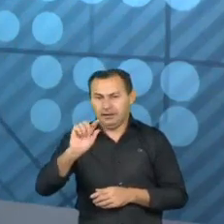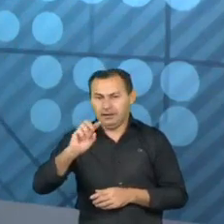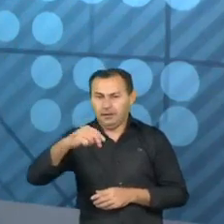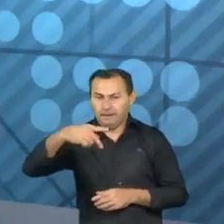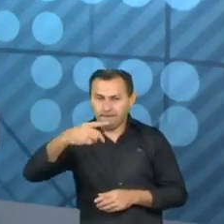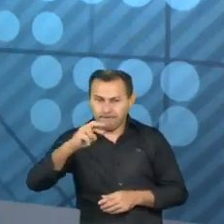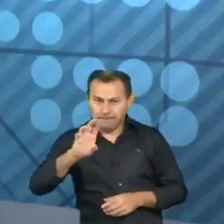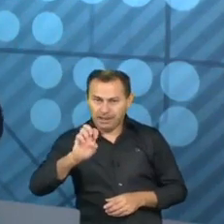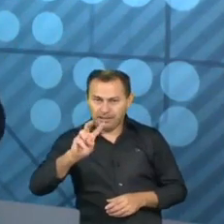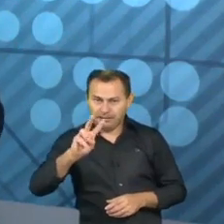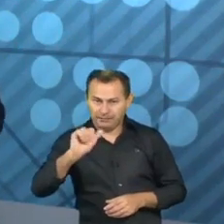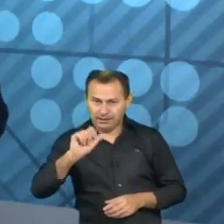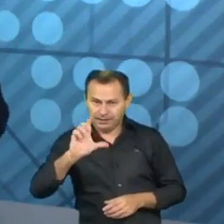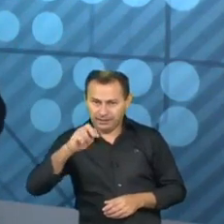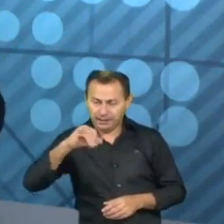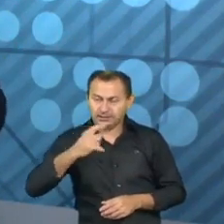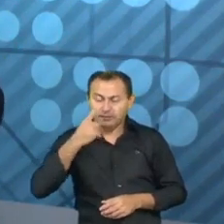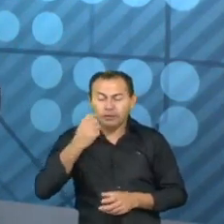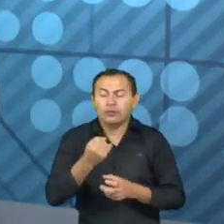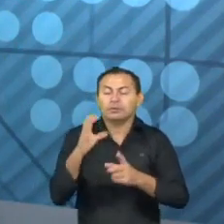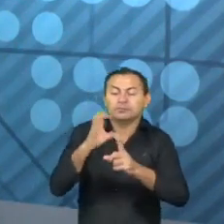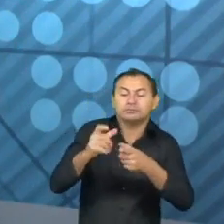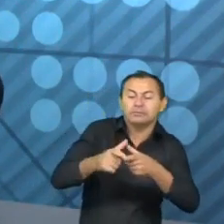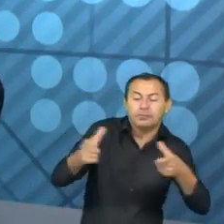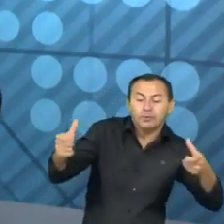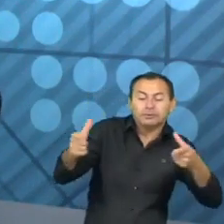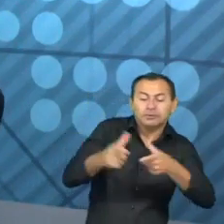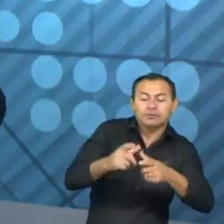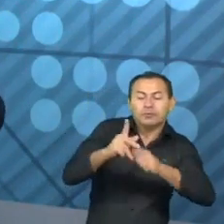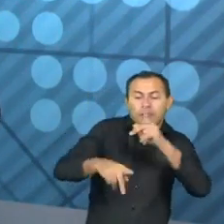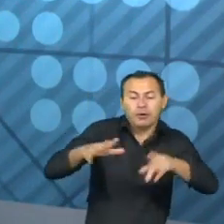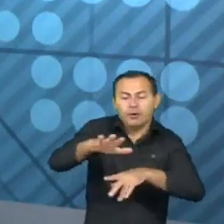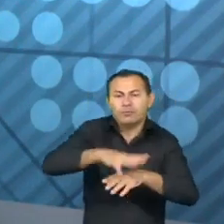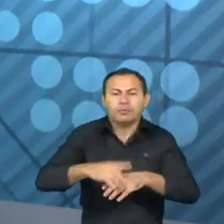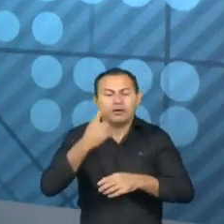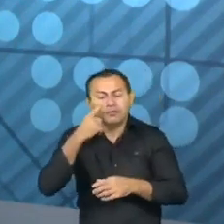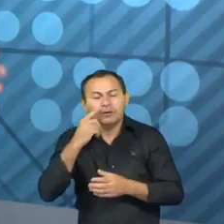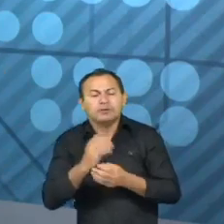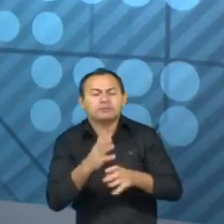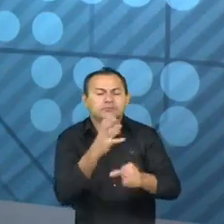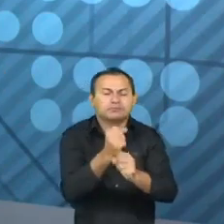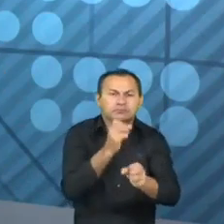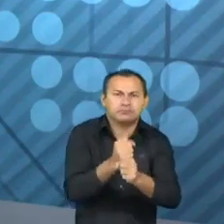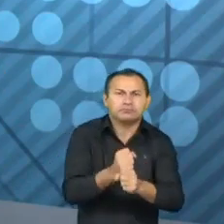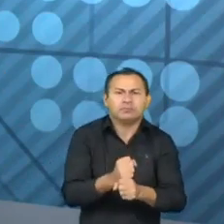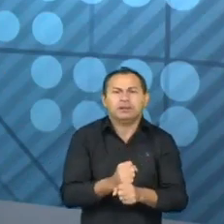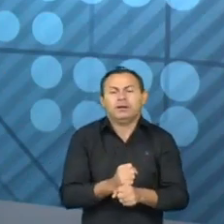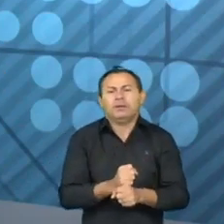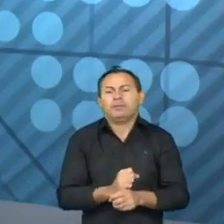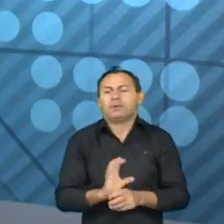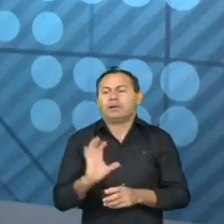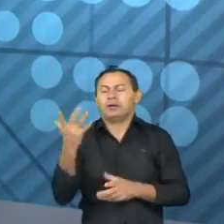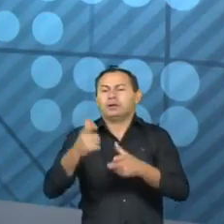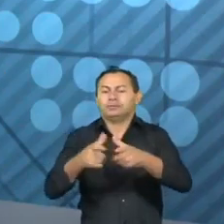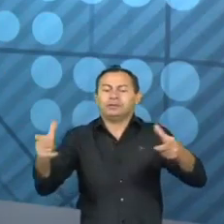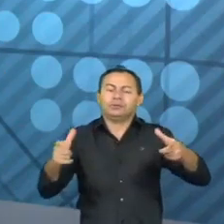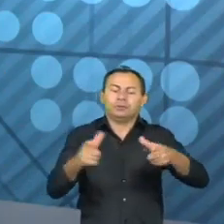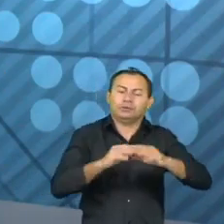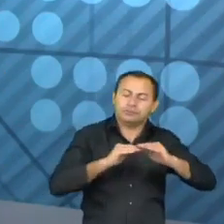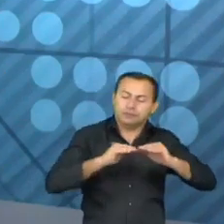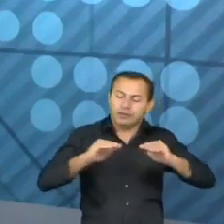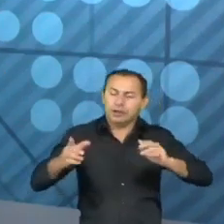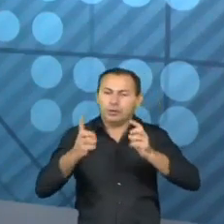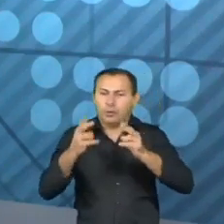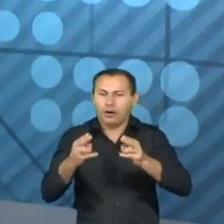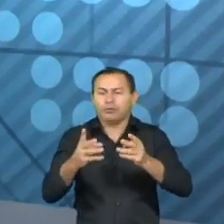quanto que aquela doença predomina sobre a população, posso fazer alguns tipos de cálculo, tanto para a prevalência como para a incidência, mas veja,